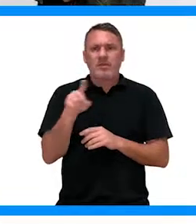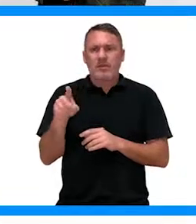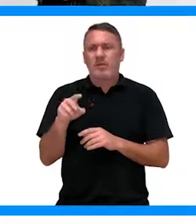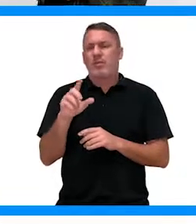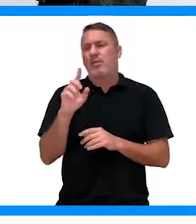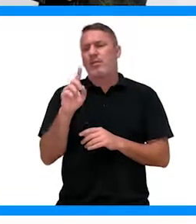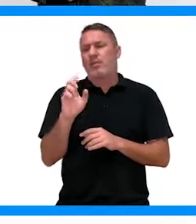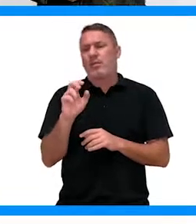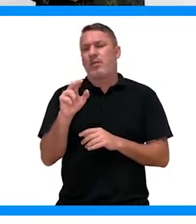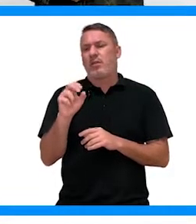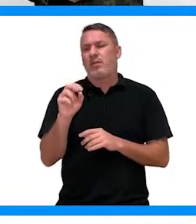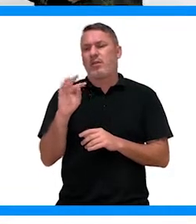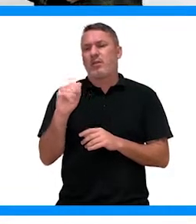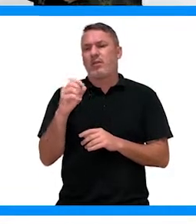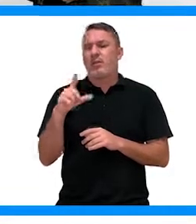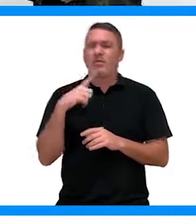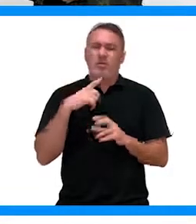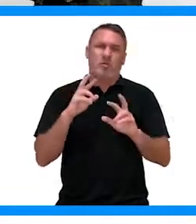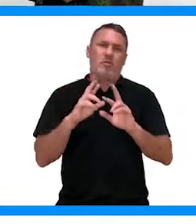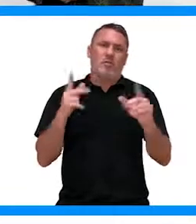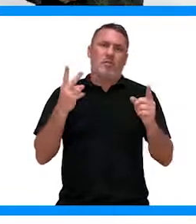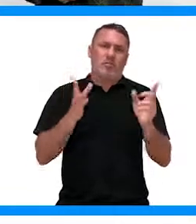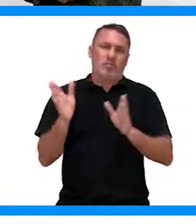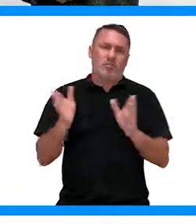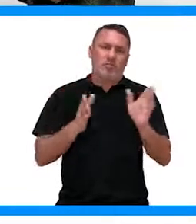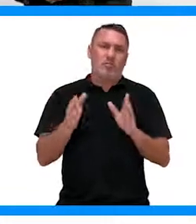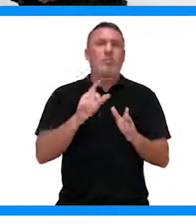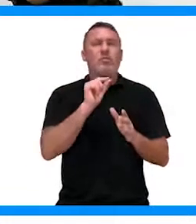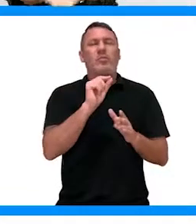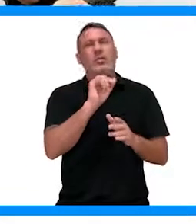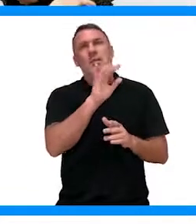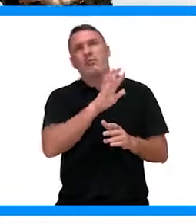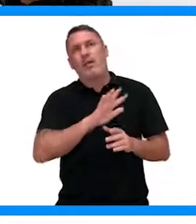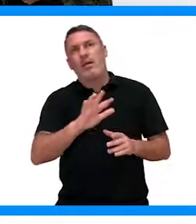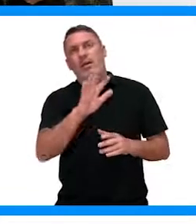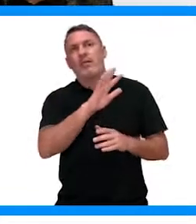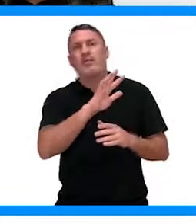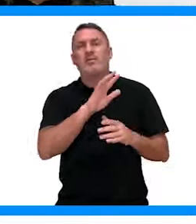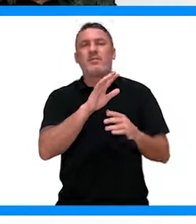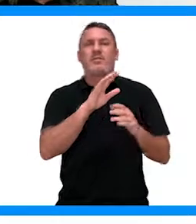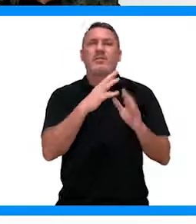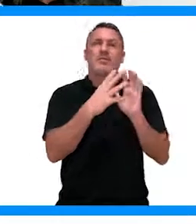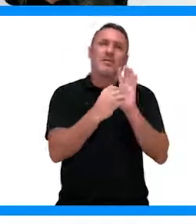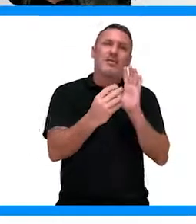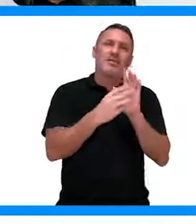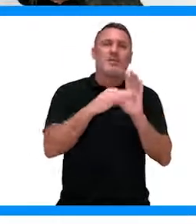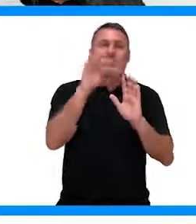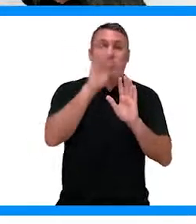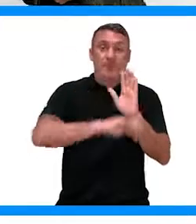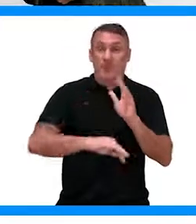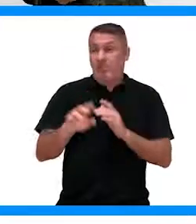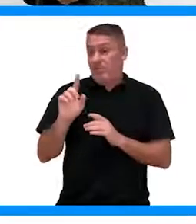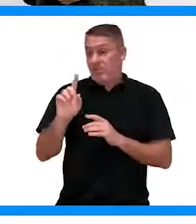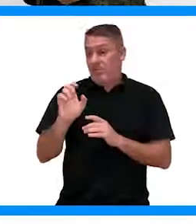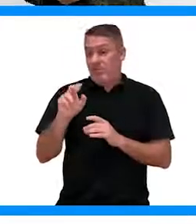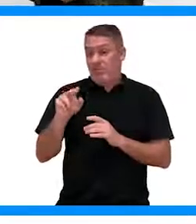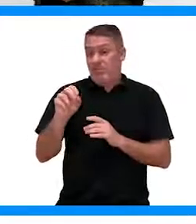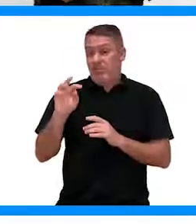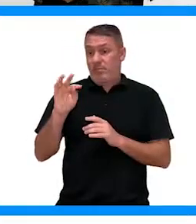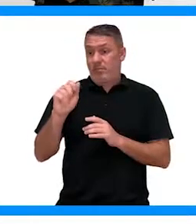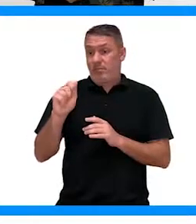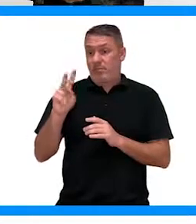vão ver que há uma diferença entre os dois. Na conotação, eu tenho um sentido figurado nas palavras, nos textos. No